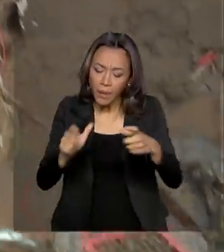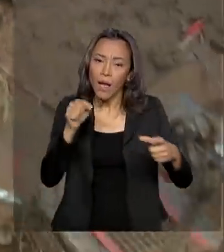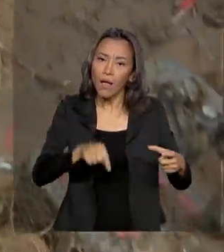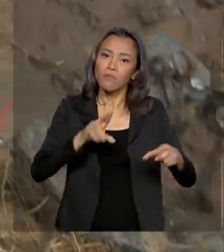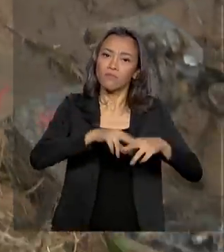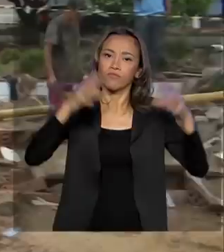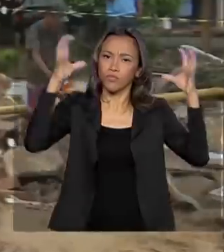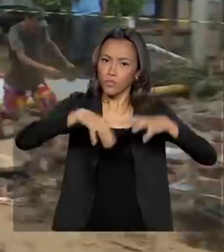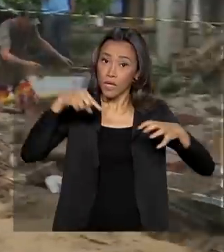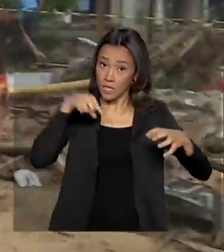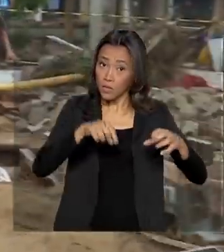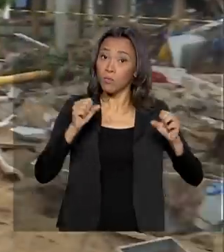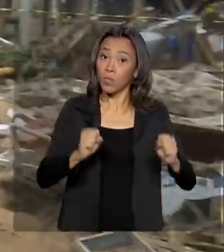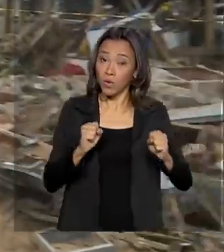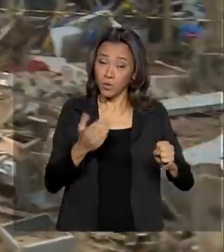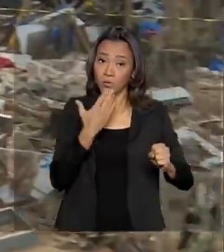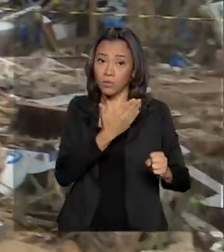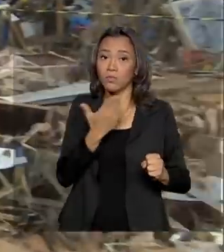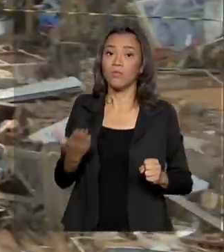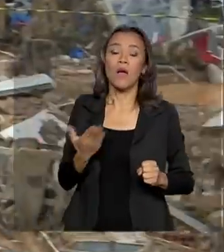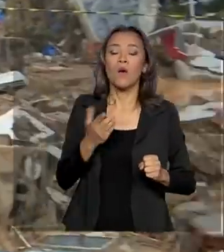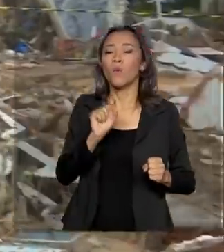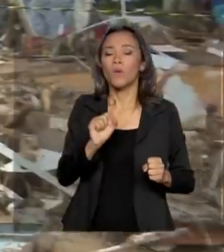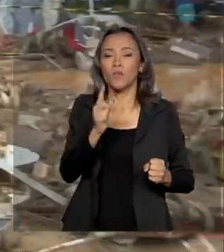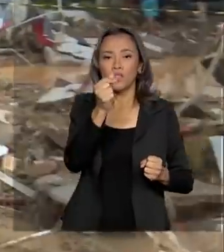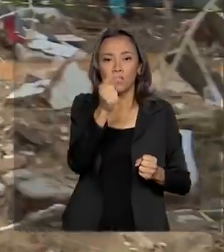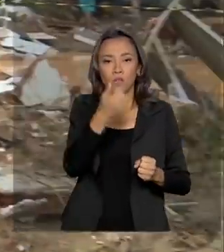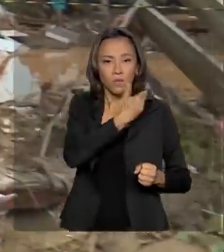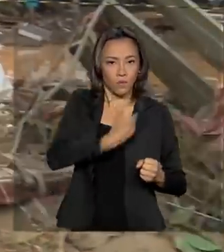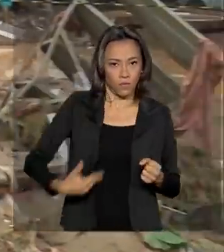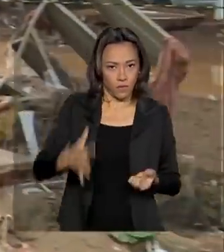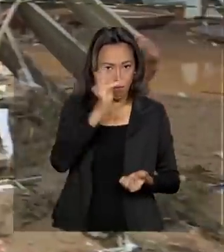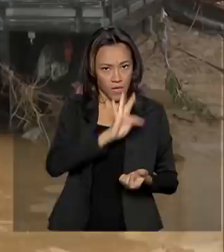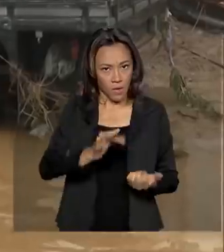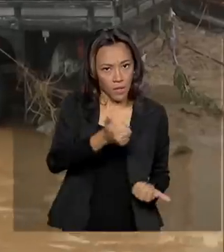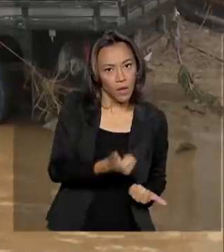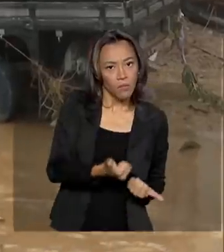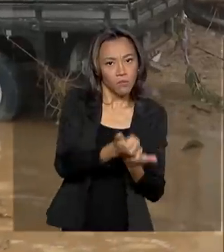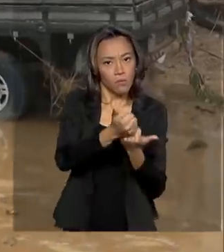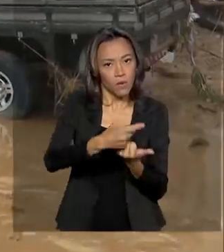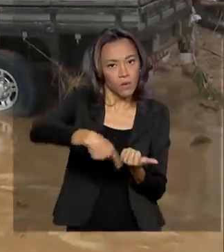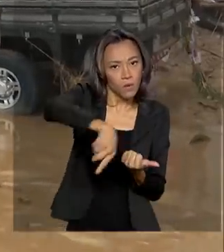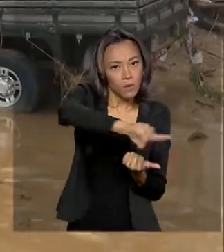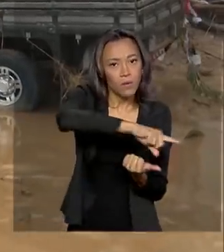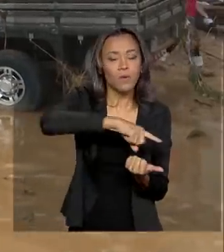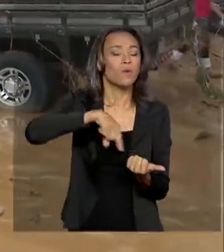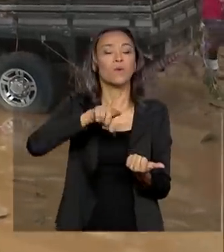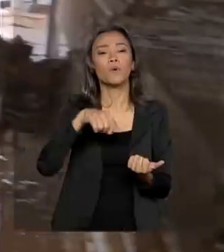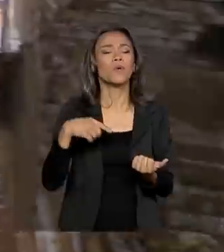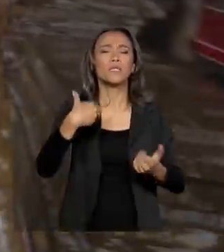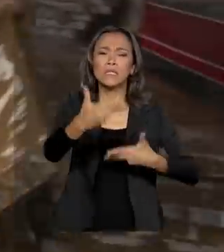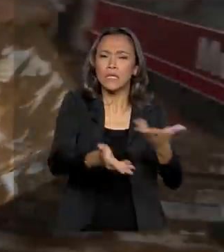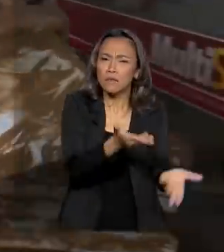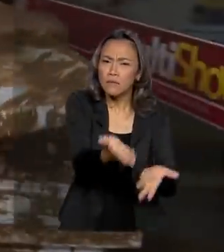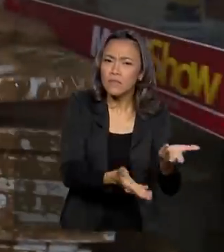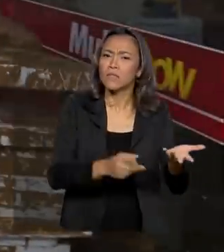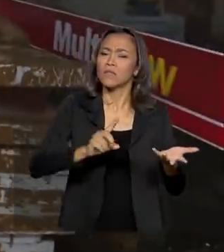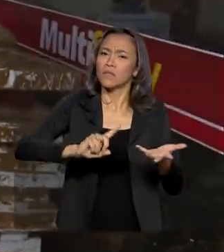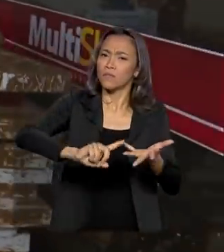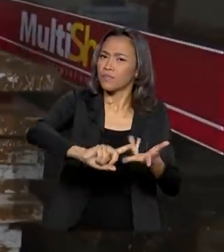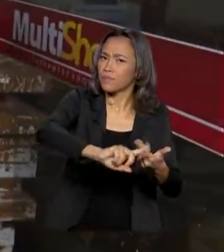acesso a recursos federais para ações de socorro assistência e restabelecimento de serviços essenciais à população e